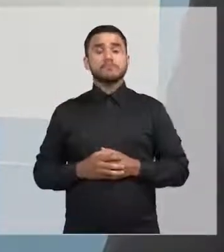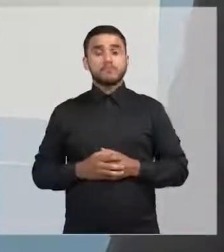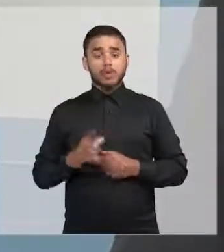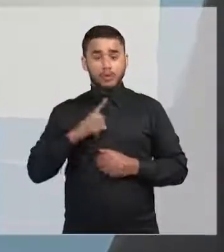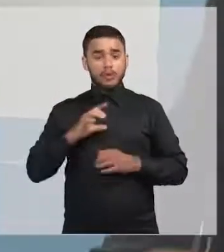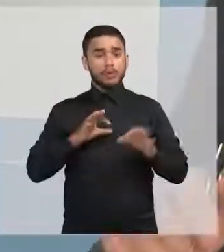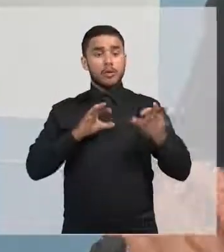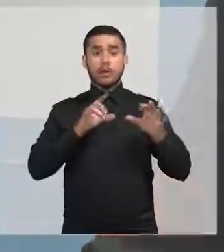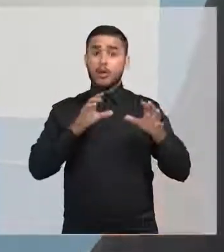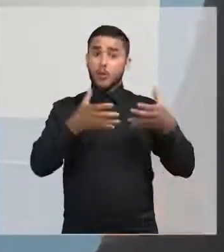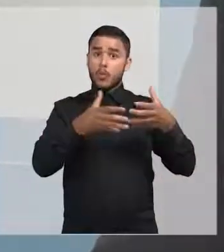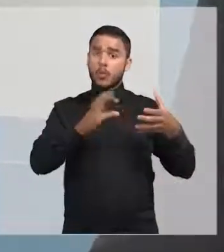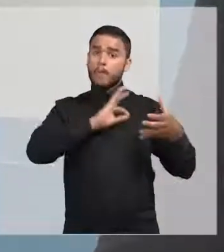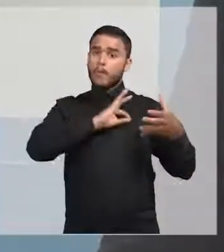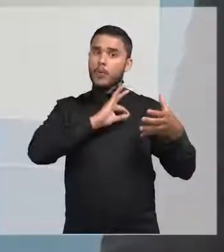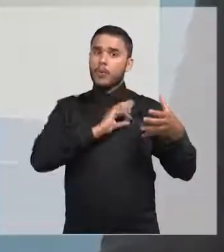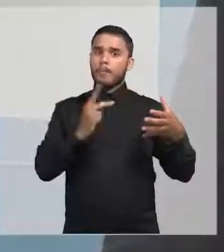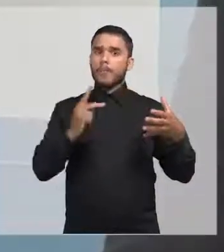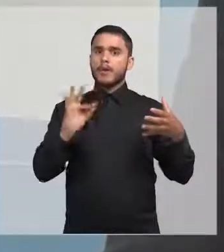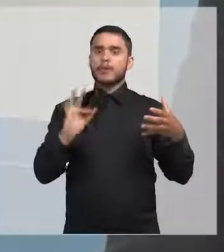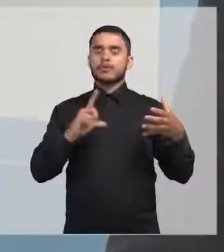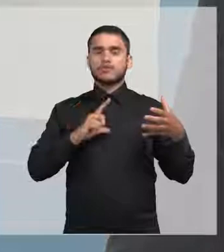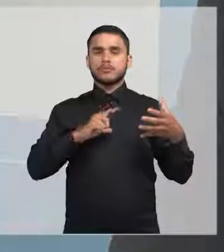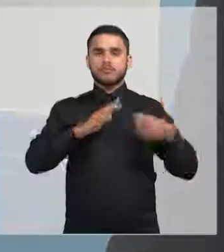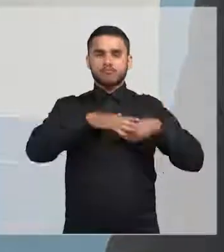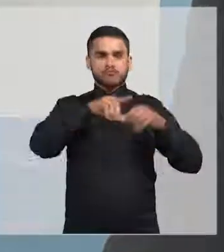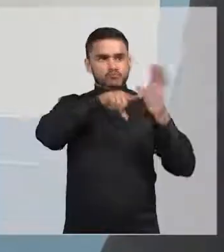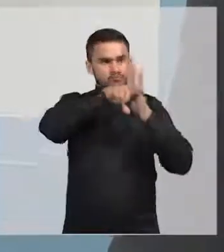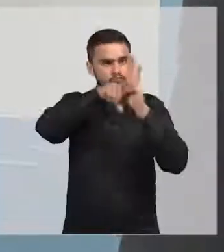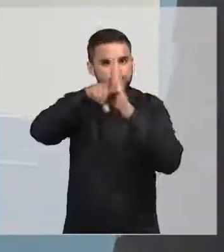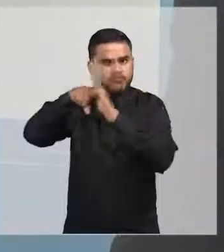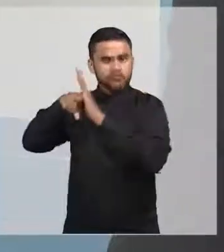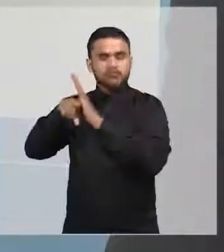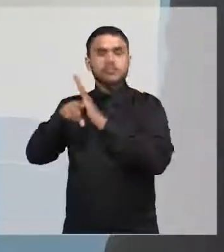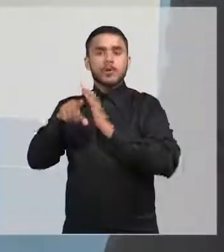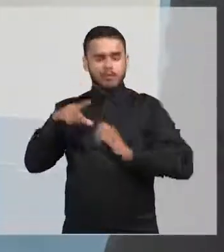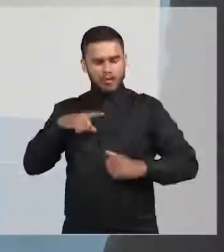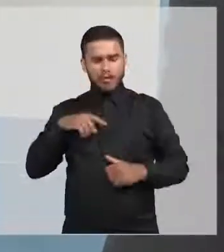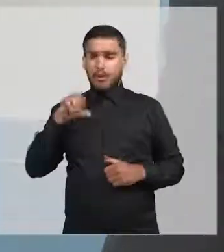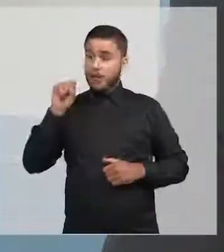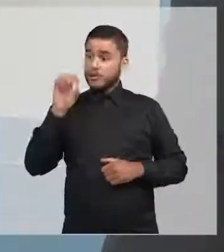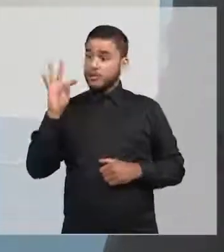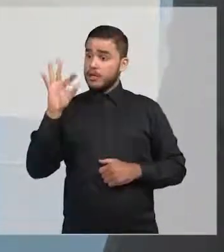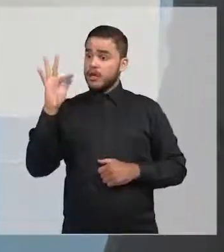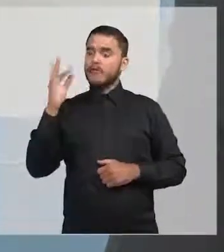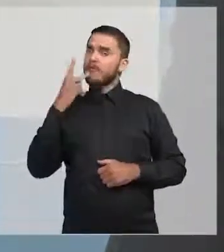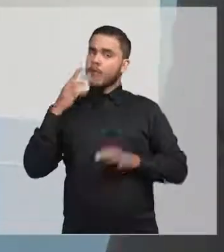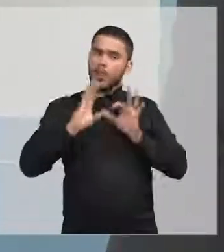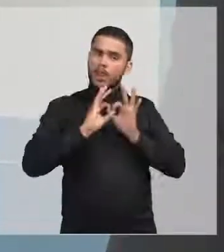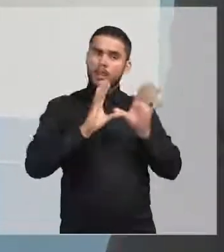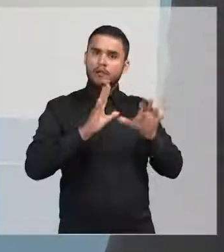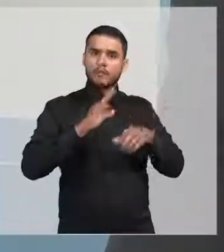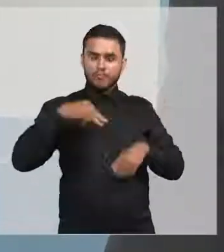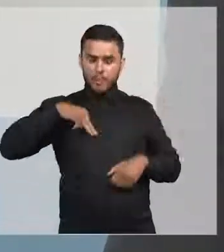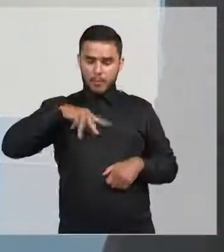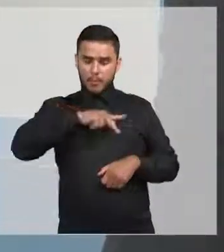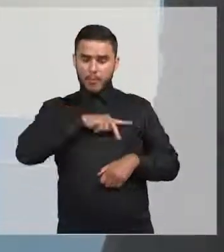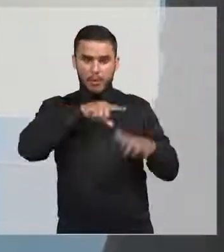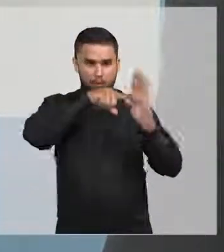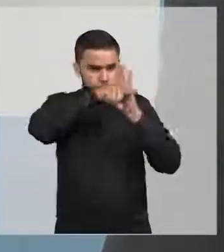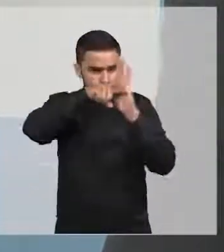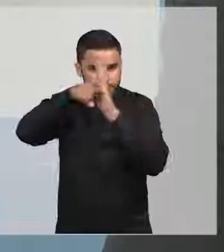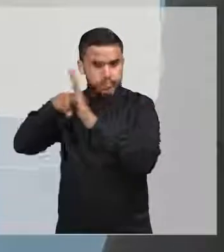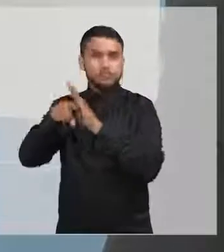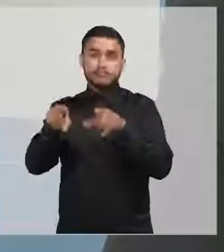lembrar que a Polícia Federal agora ela tem um poder de investigação que foi dado pelo Supremo. Não só o Ministério Público pode investigar, como a Polícia